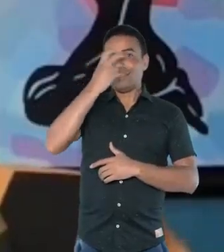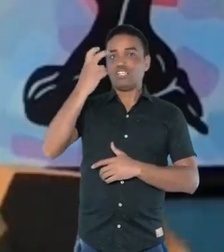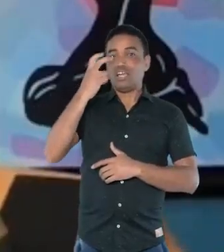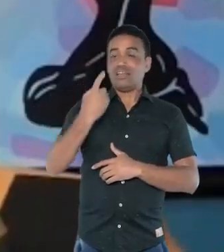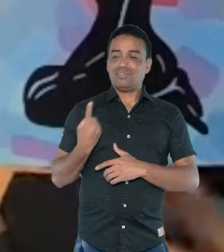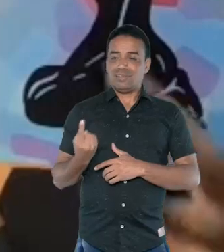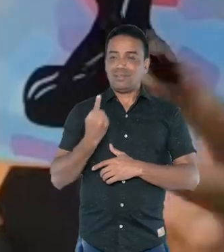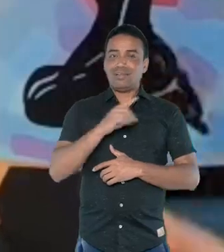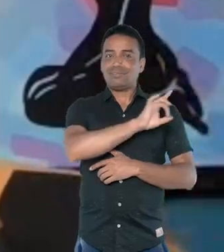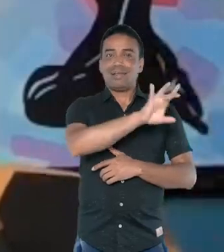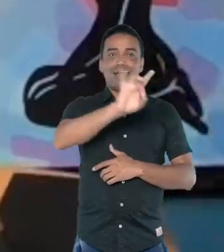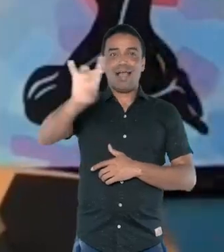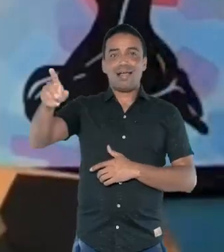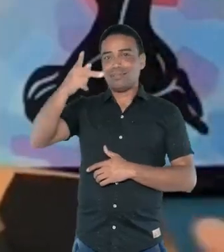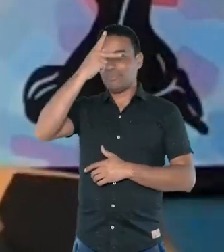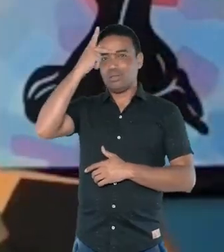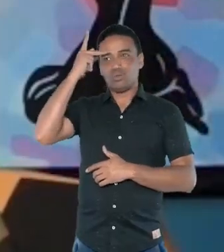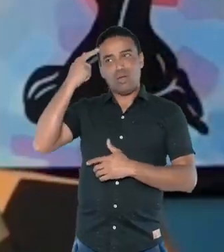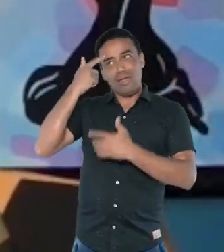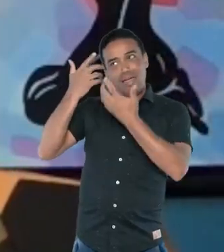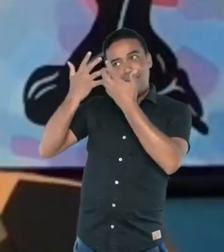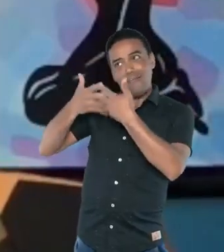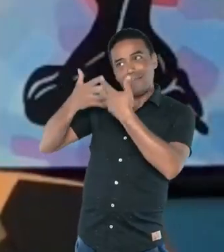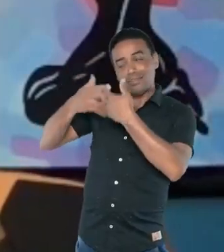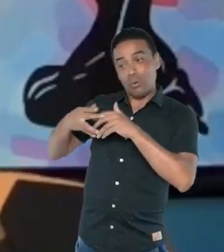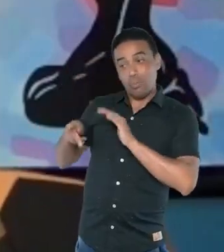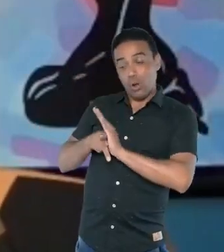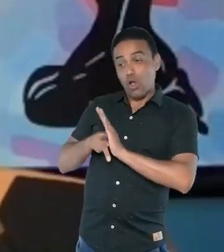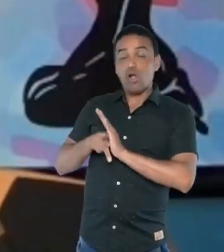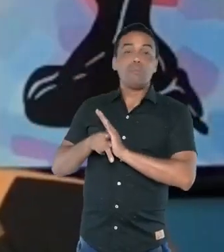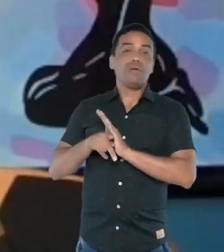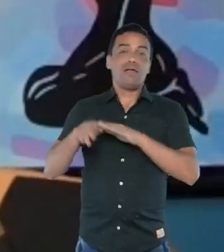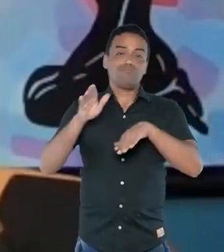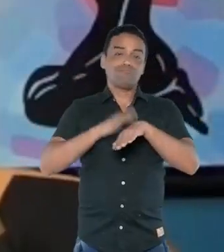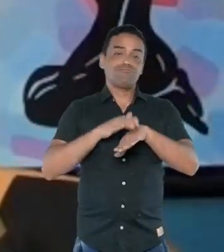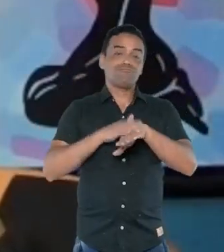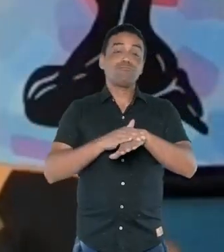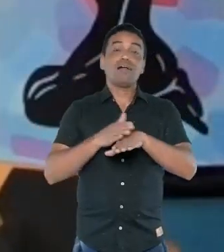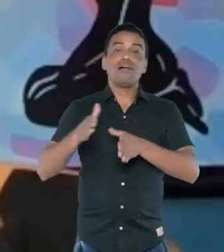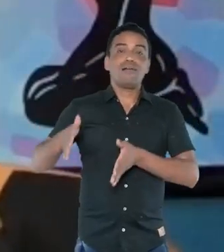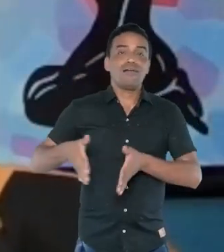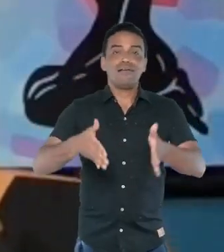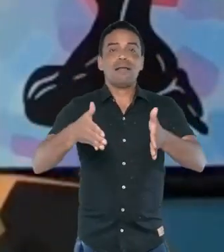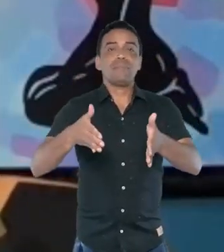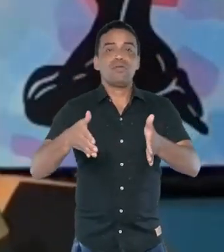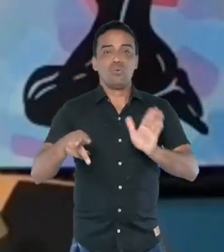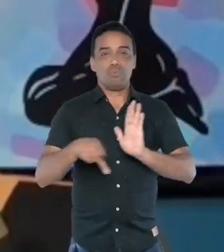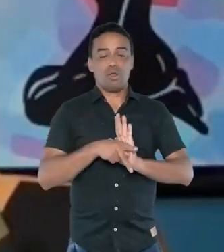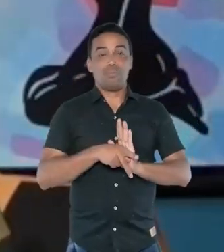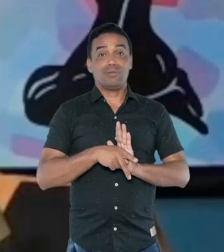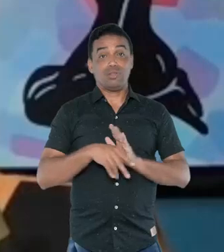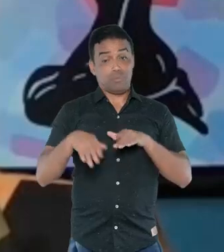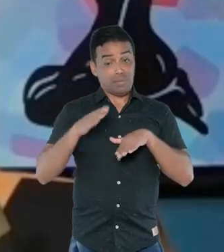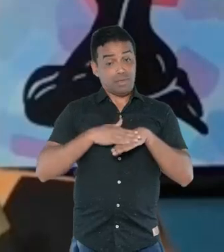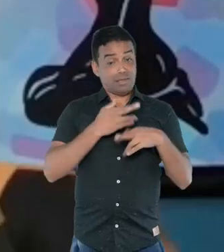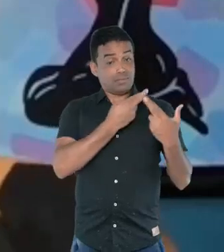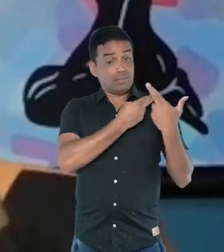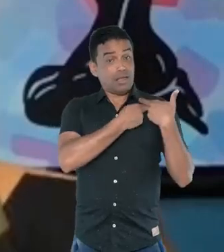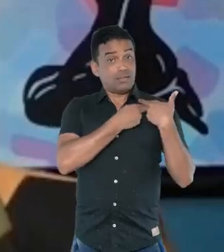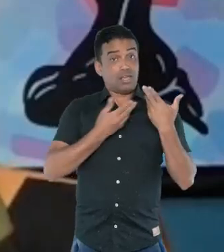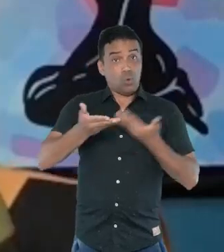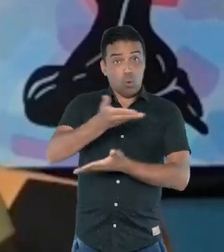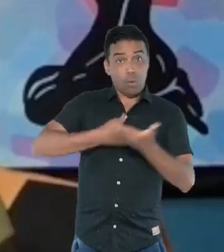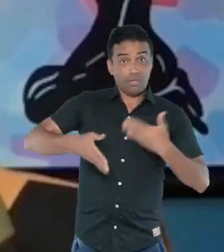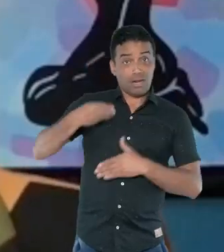você construir a sua própria reflexão e seu próprio caminho, e que o meu papel é compartilhar a minha experiência, e